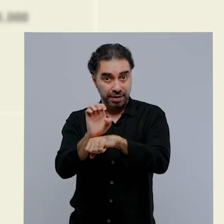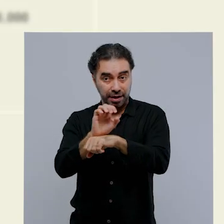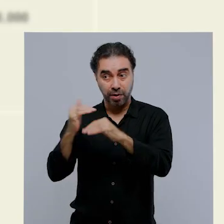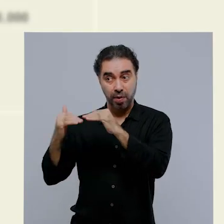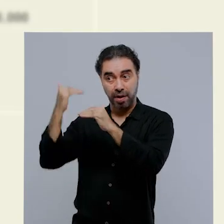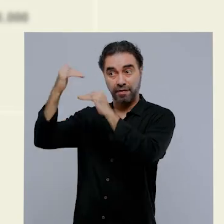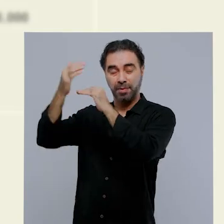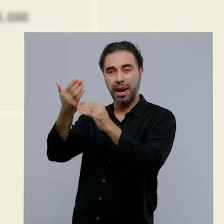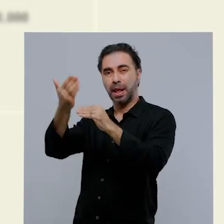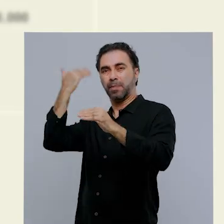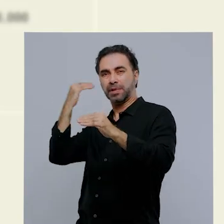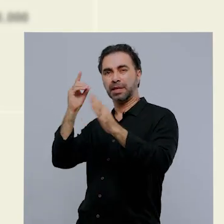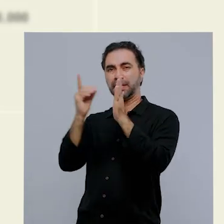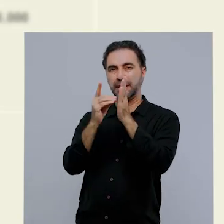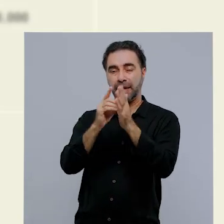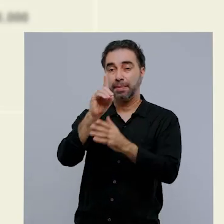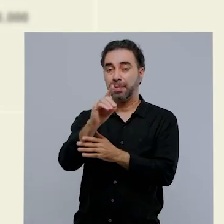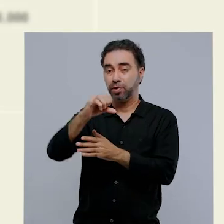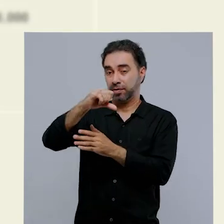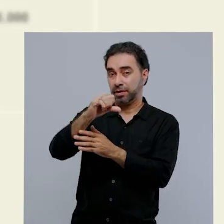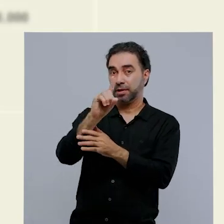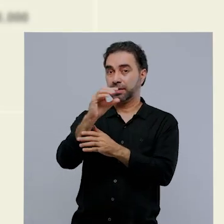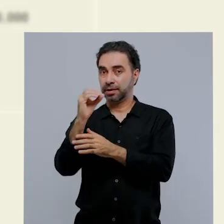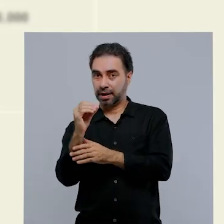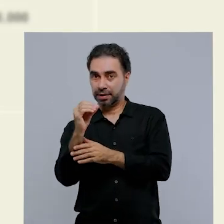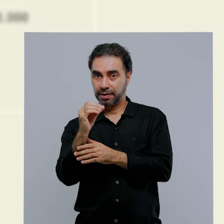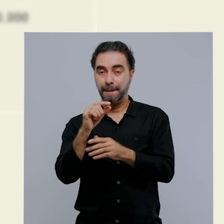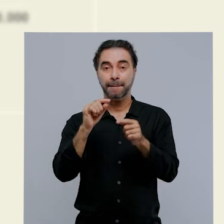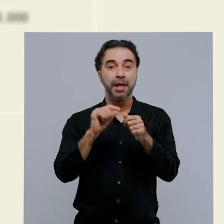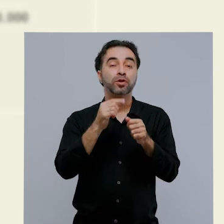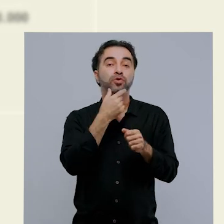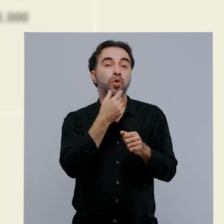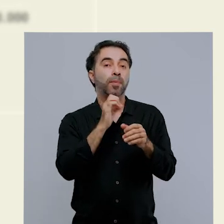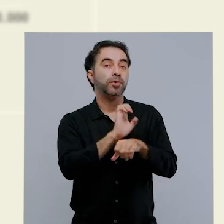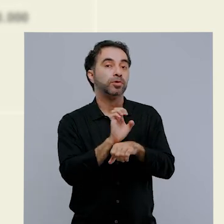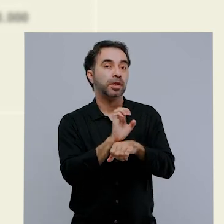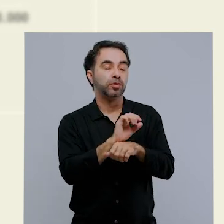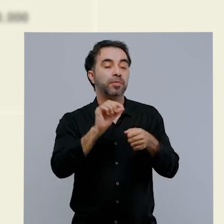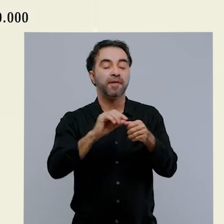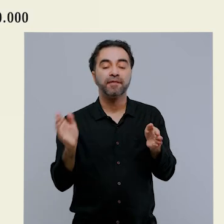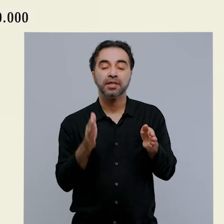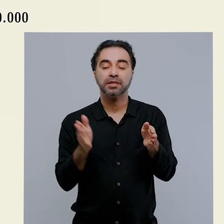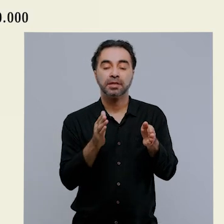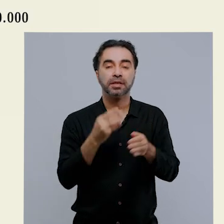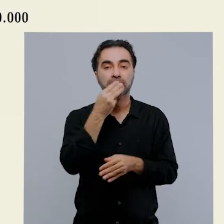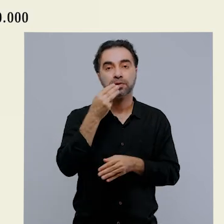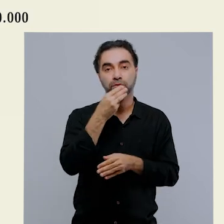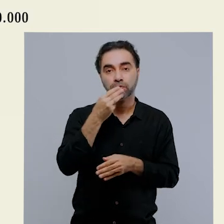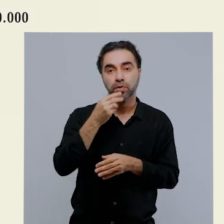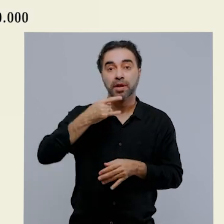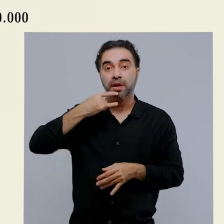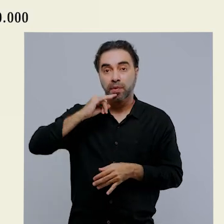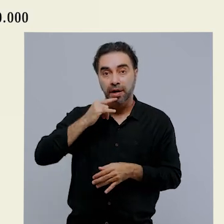da década de 1910 pelos agentes do Estado sobre a produção de açúcar e aguardente de toda a região